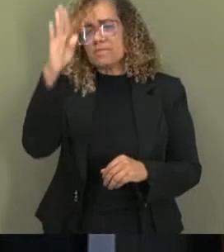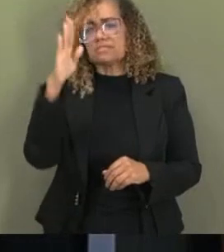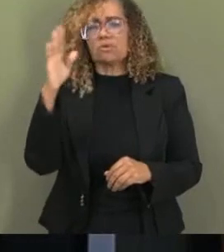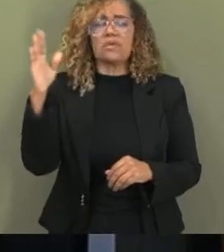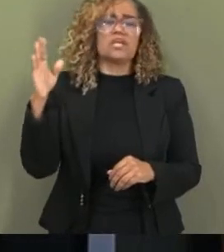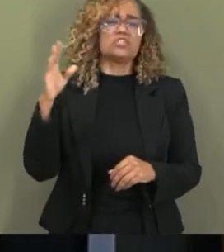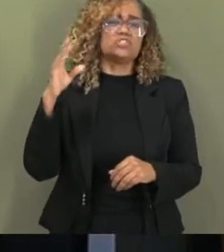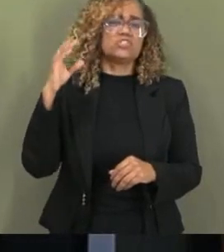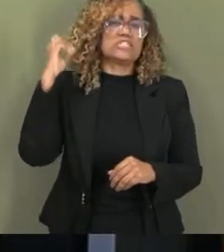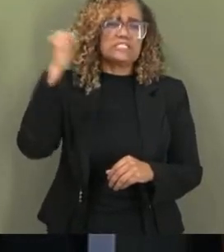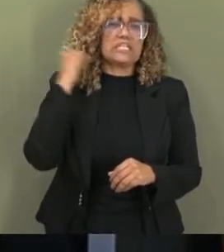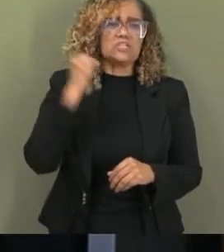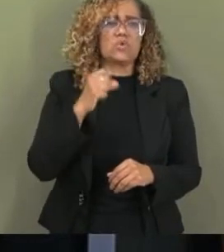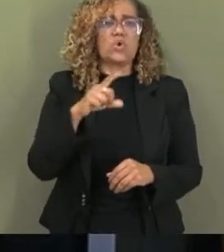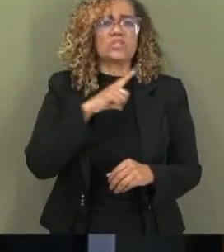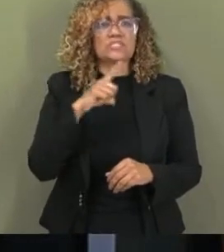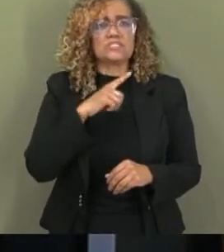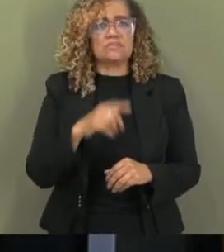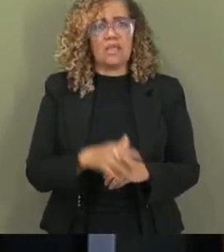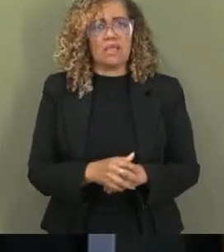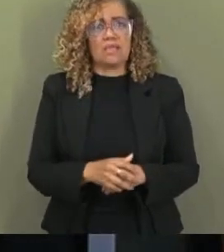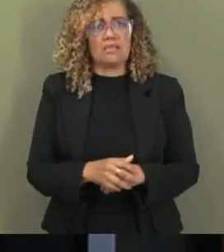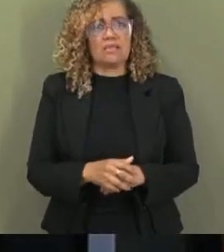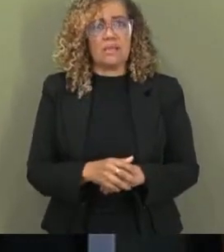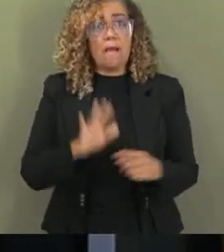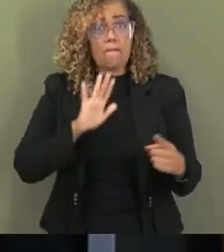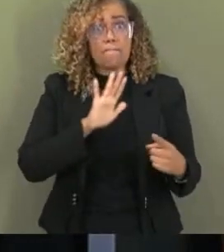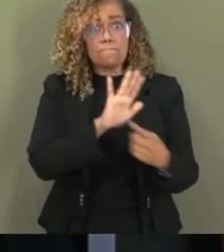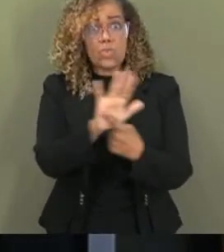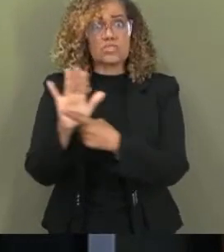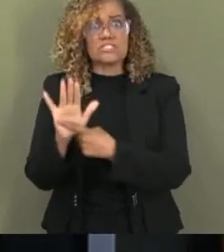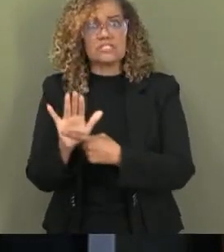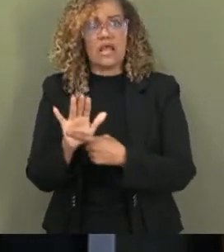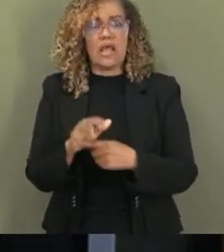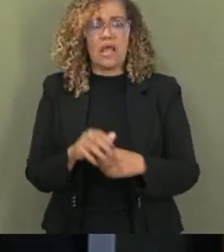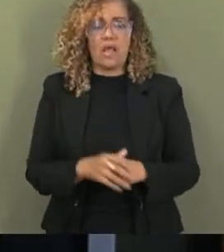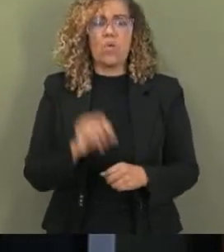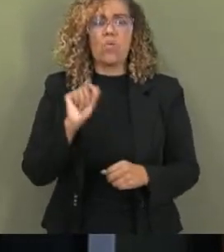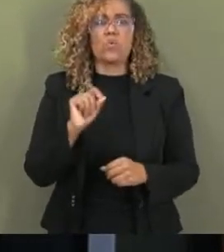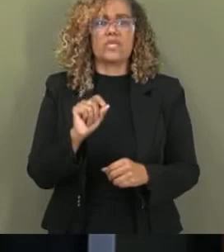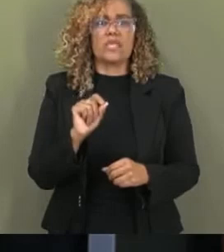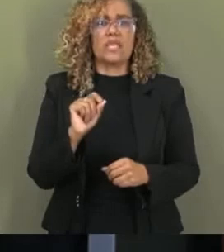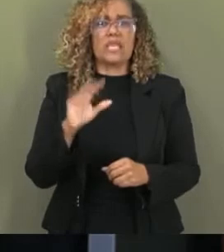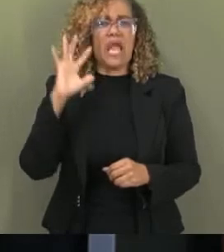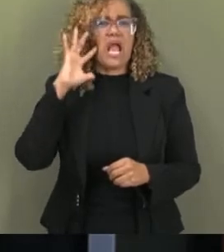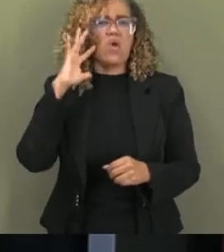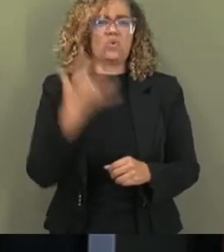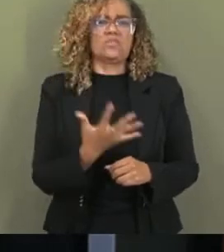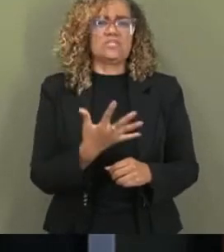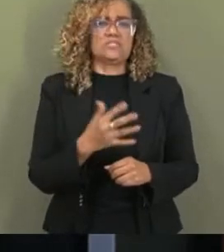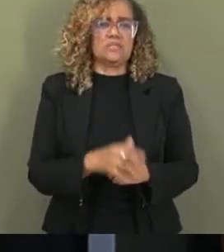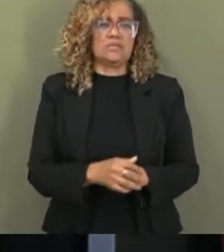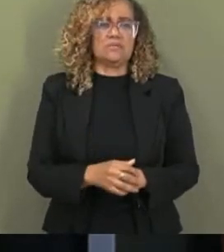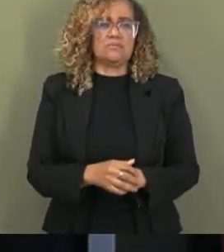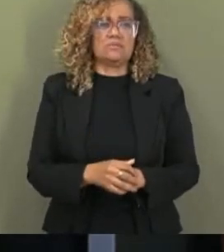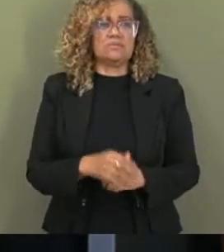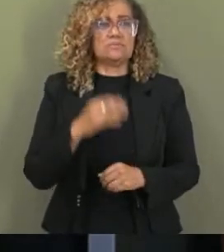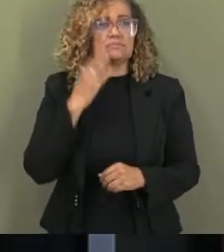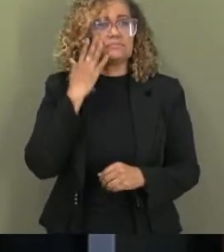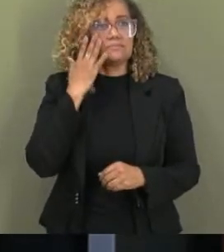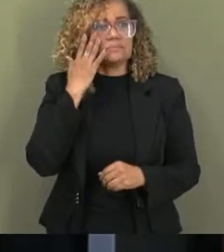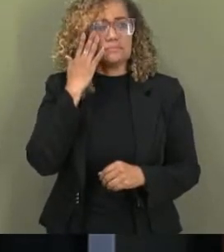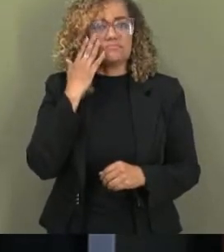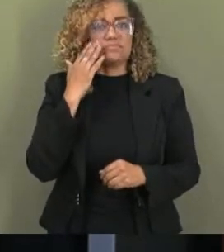essa prerrogativa, sustar esse assinte, essa usurpação de